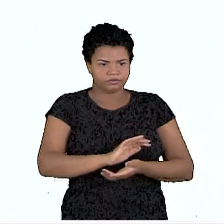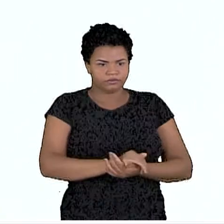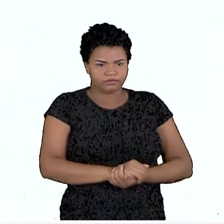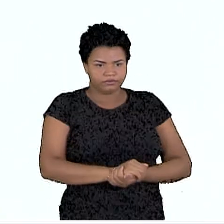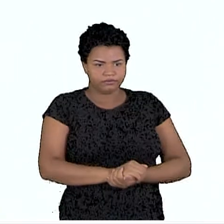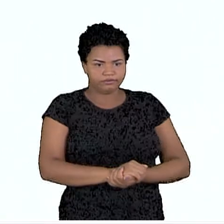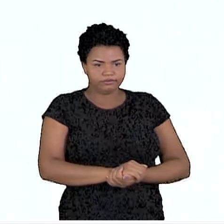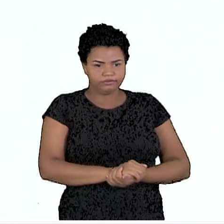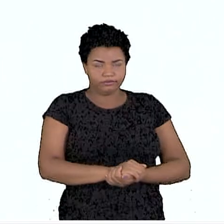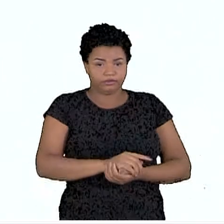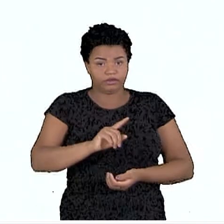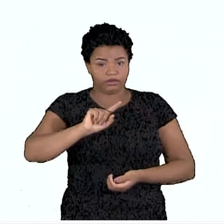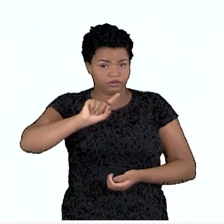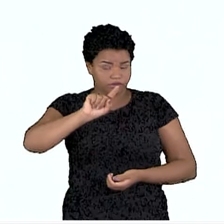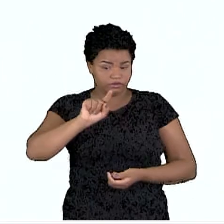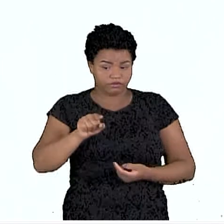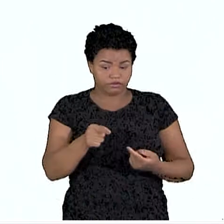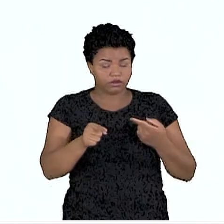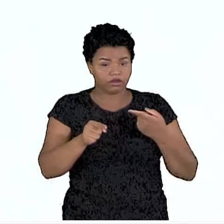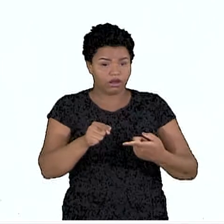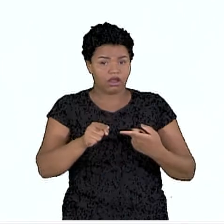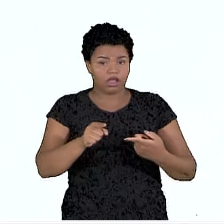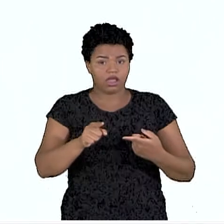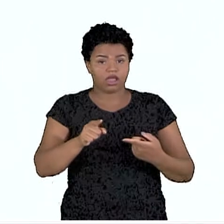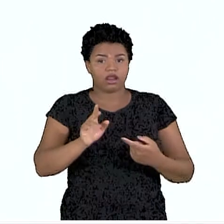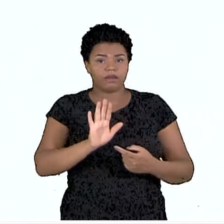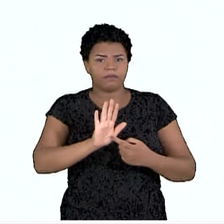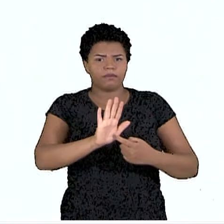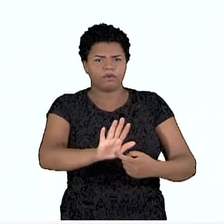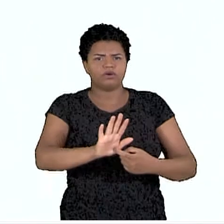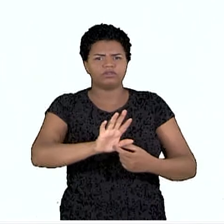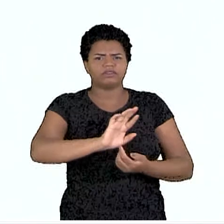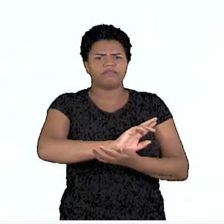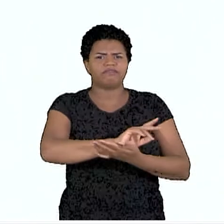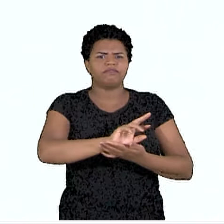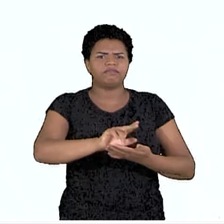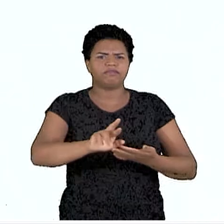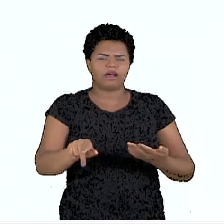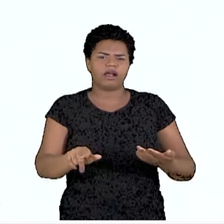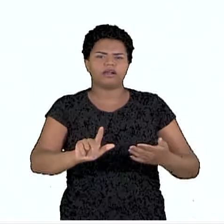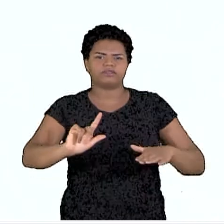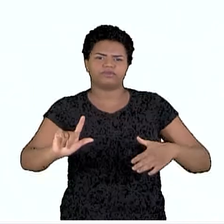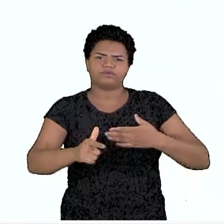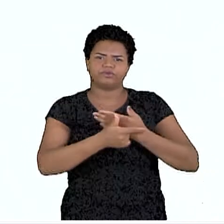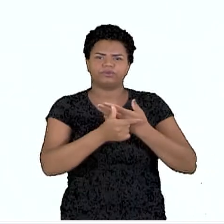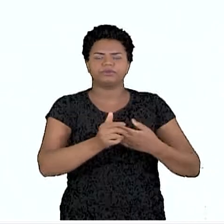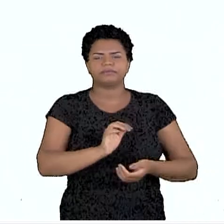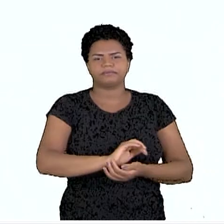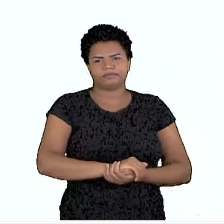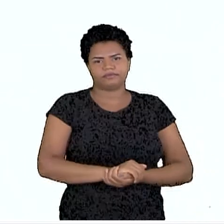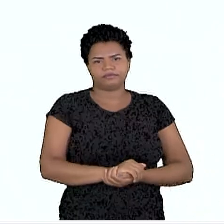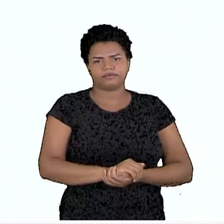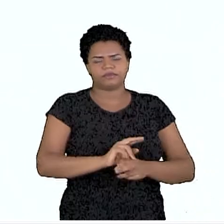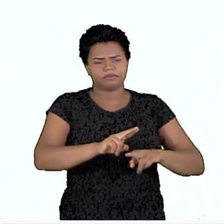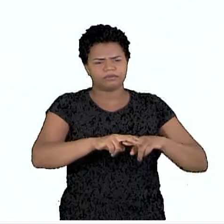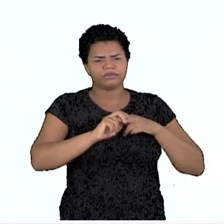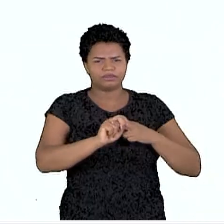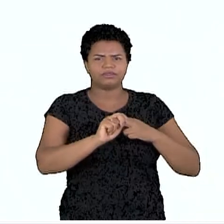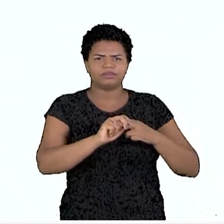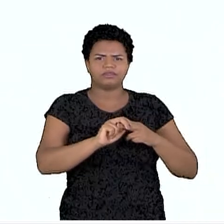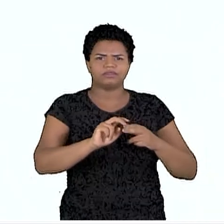o sinal de pontuação que exerce o maior número de funções. Por isso aparece em